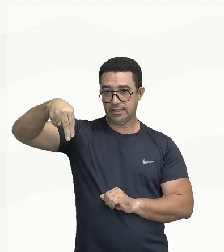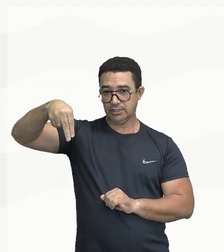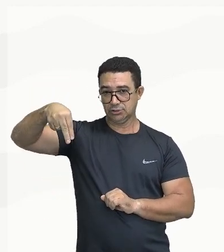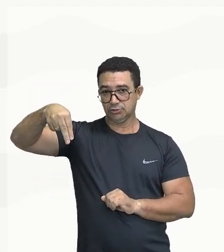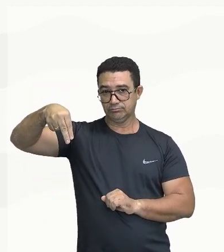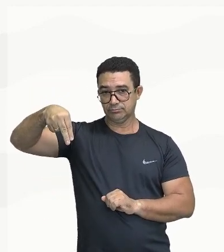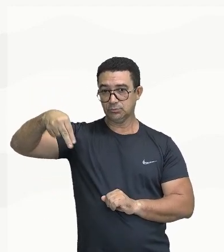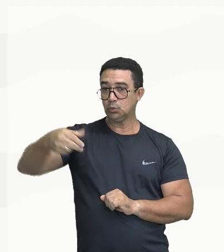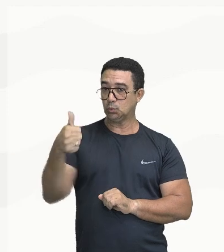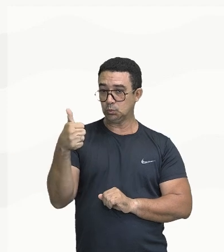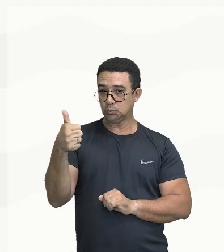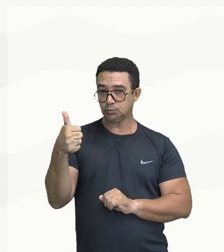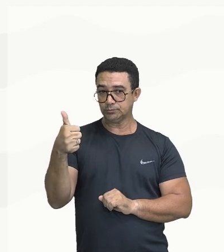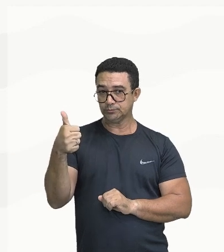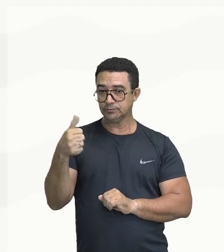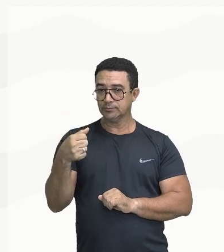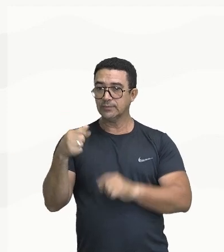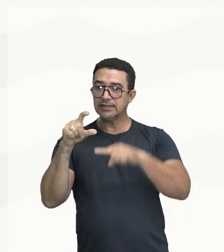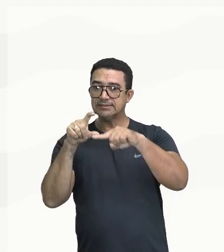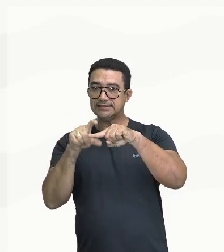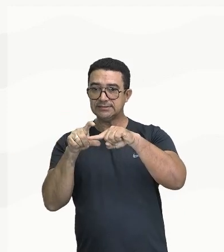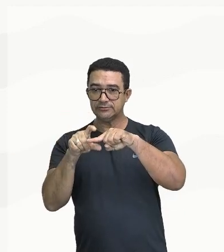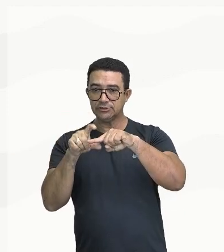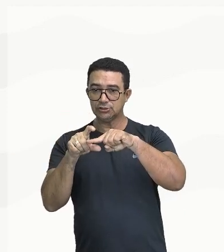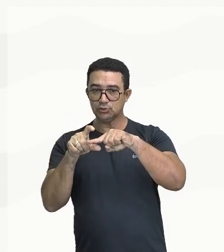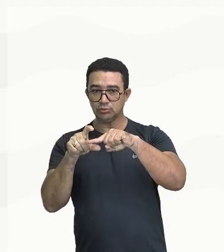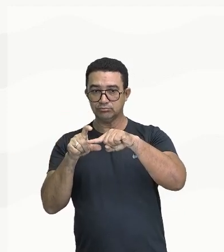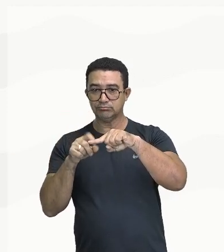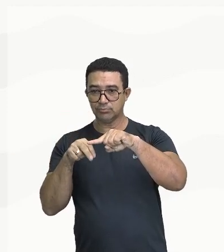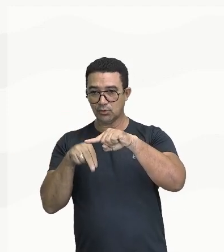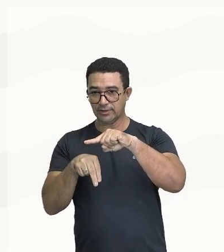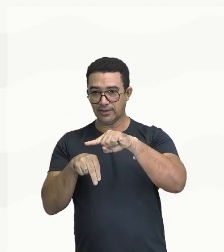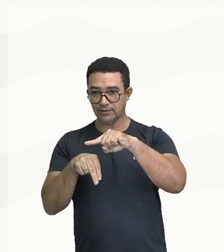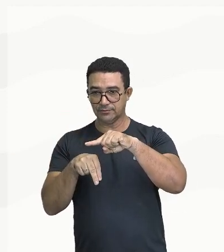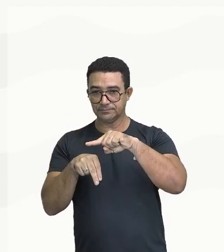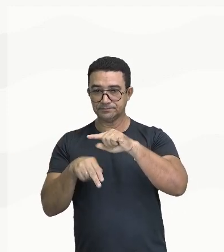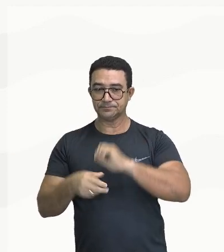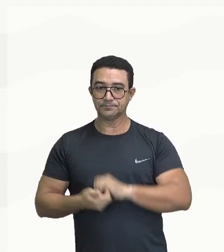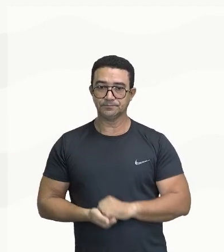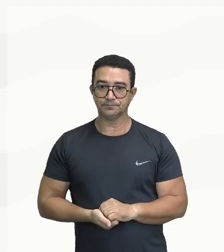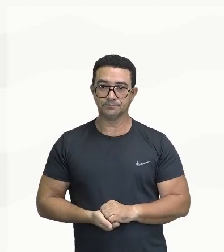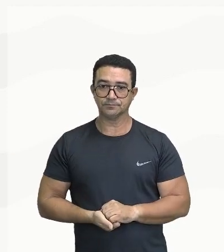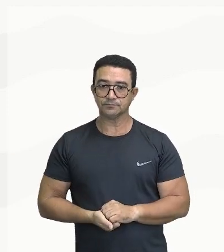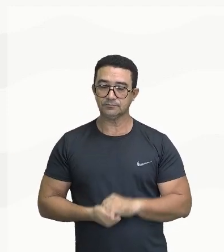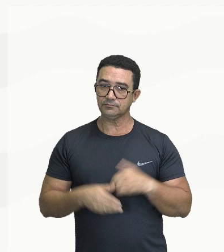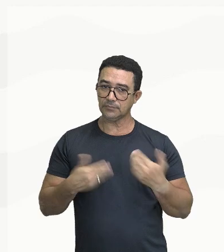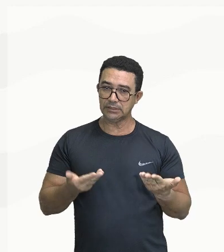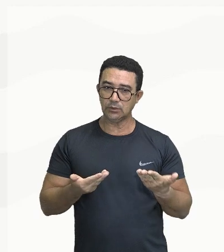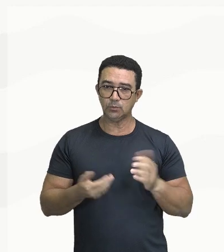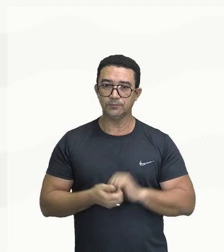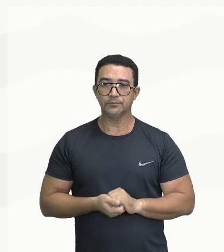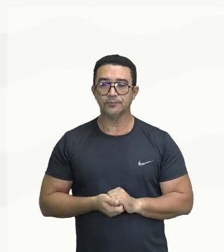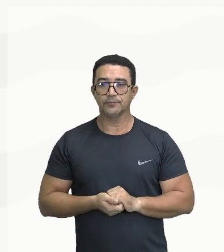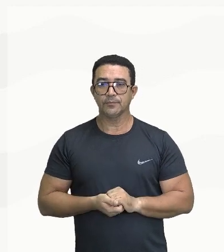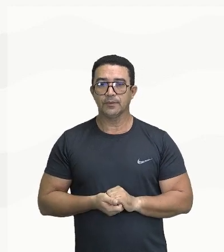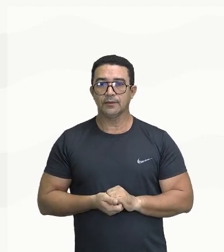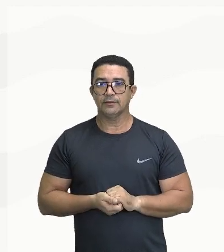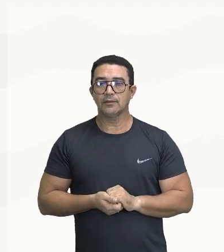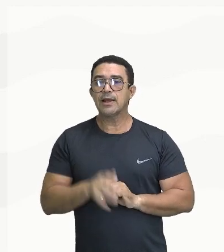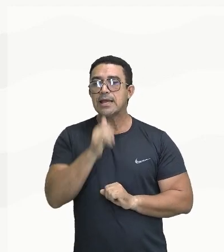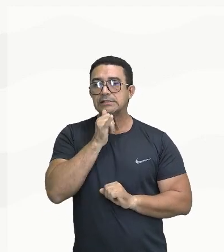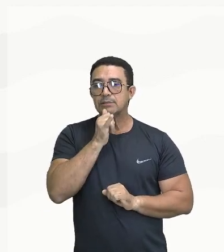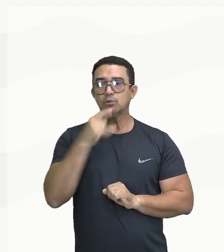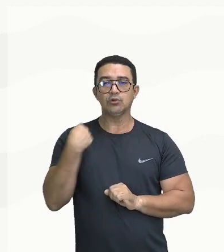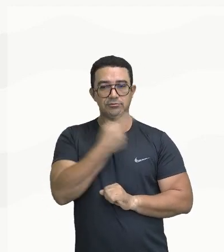frequência absoluta dividido pelo número total de dados. Então, como o nosso exemplo a gente